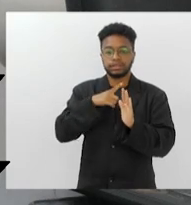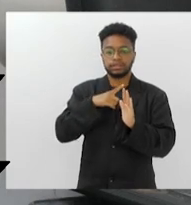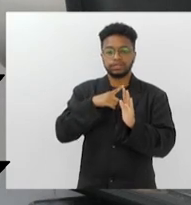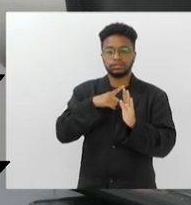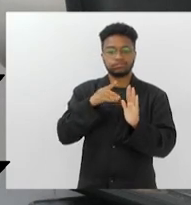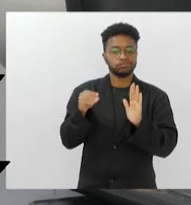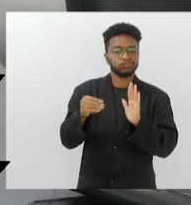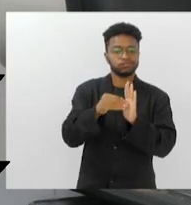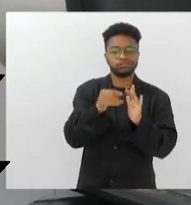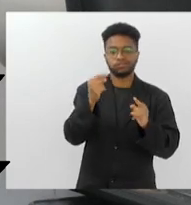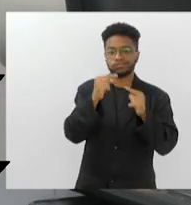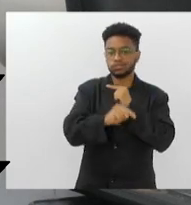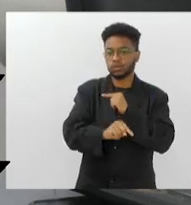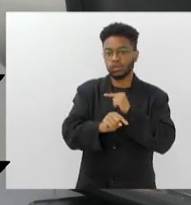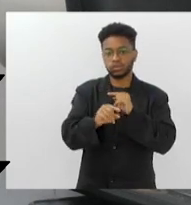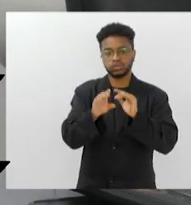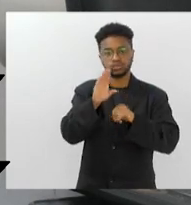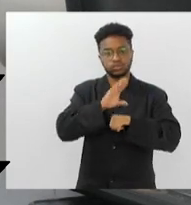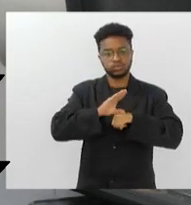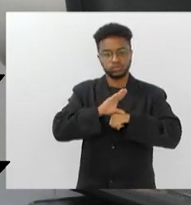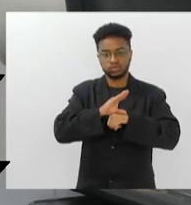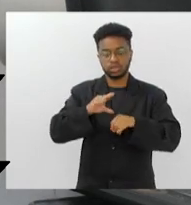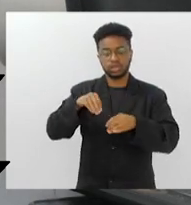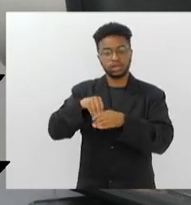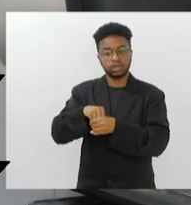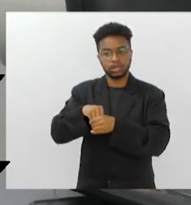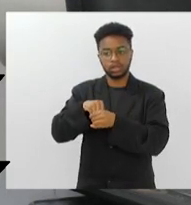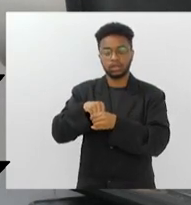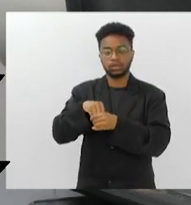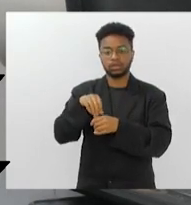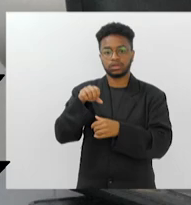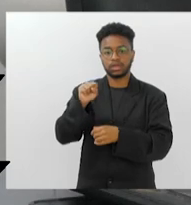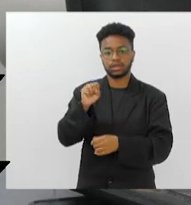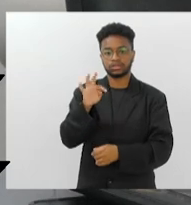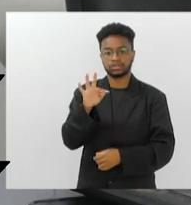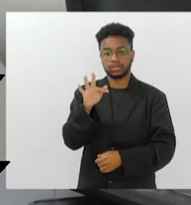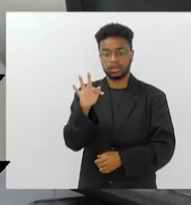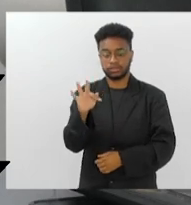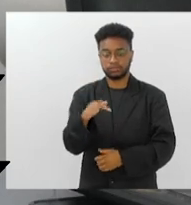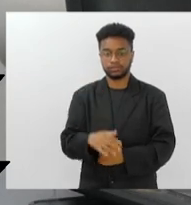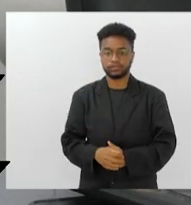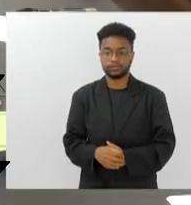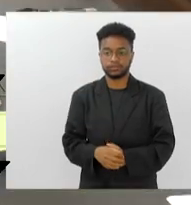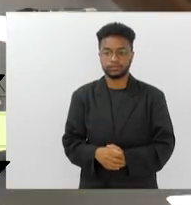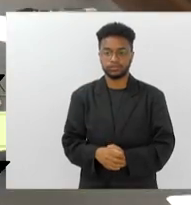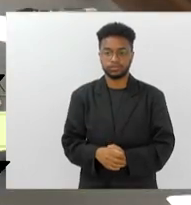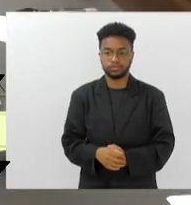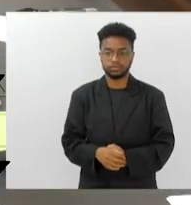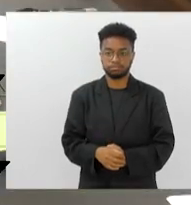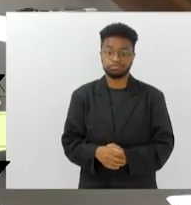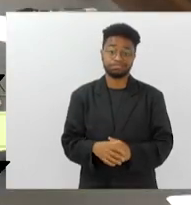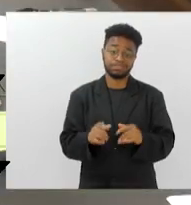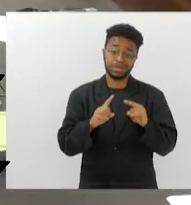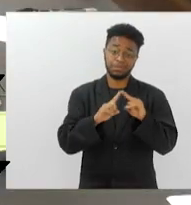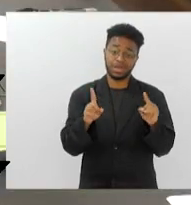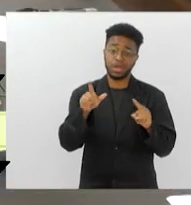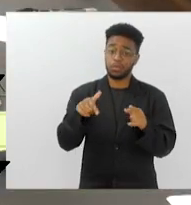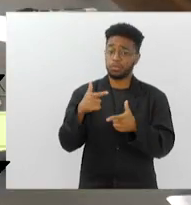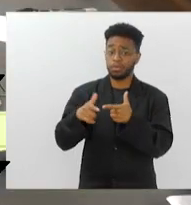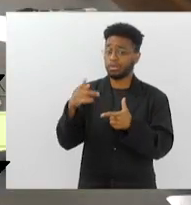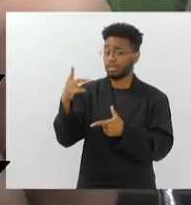inconstitucional infelizmente uma decisão monocrática Pois é presidente Mas aí o desgaste é deles